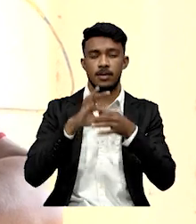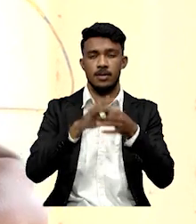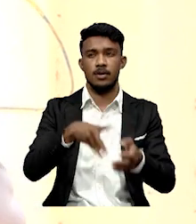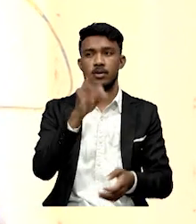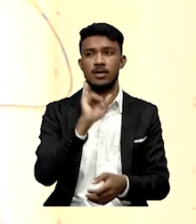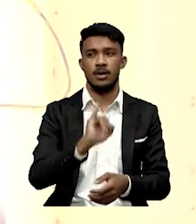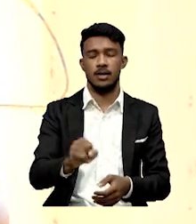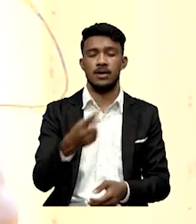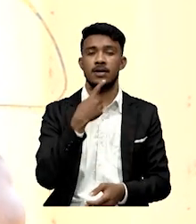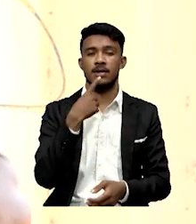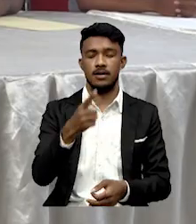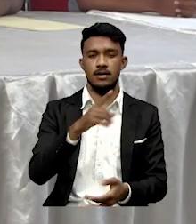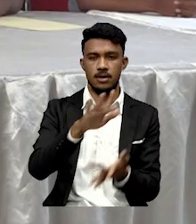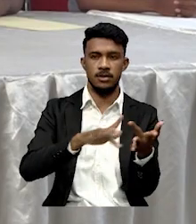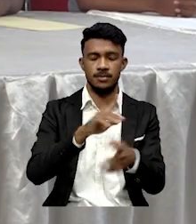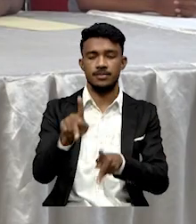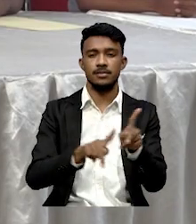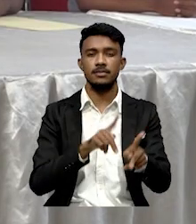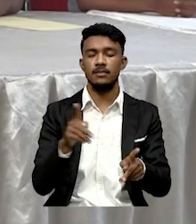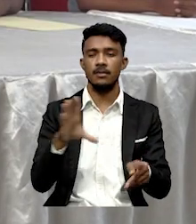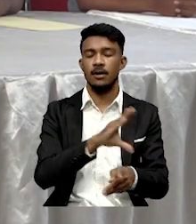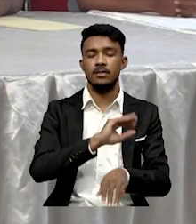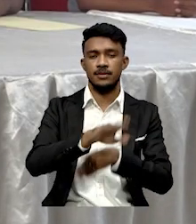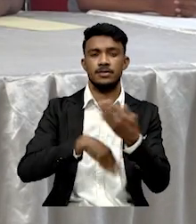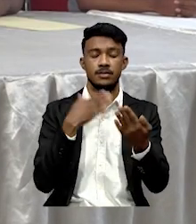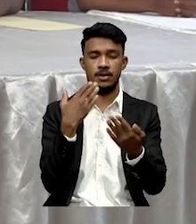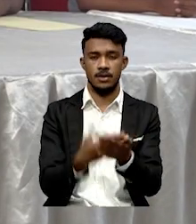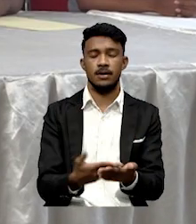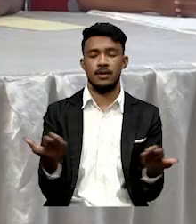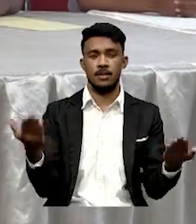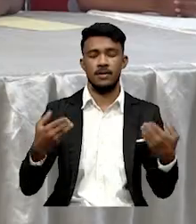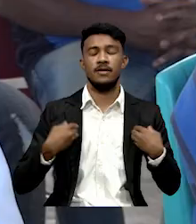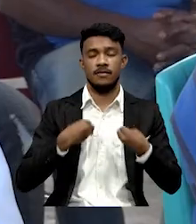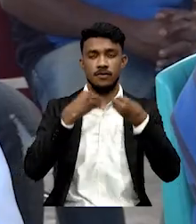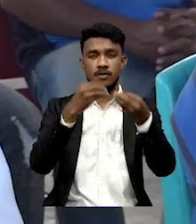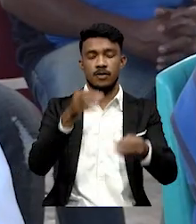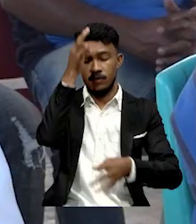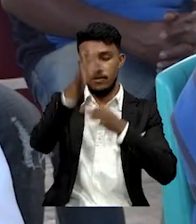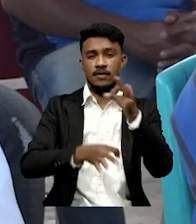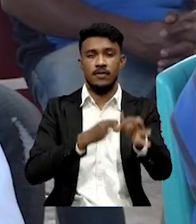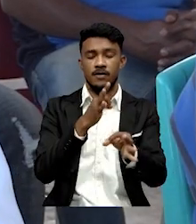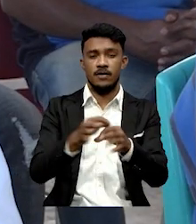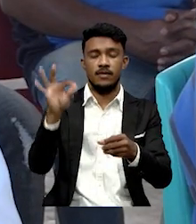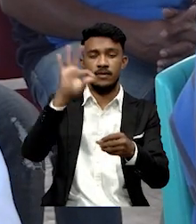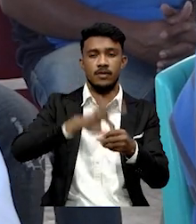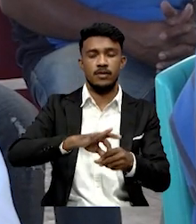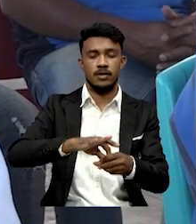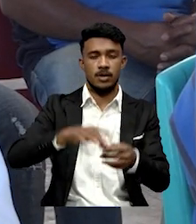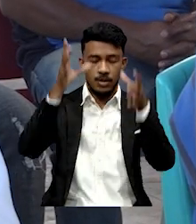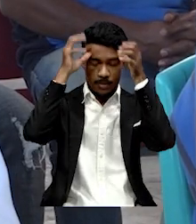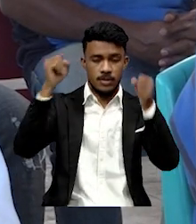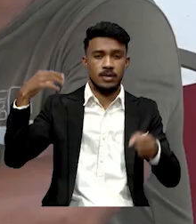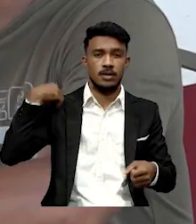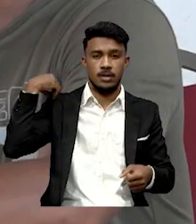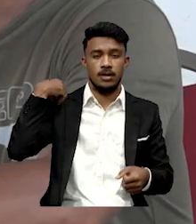Linemos declara se mobiliza militantes nos simpatizantes, nebe foona votos confiança ba candidato presidente da